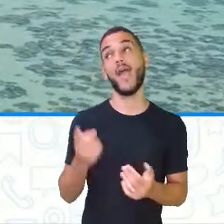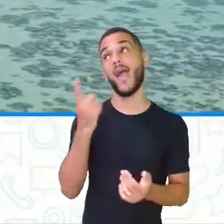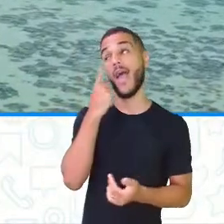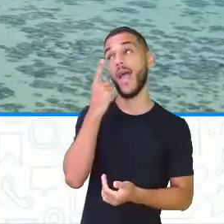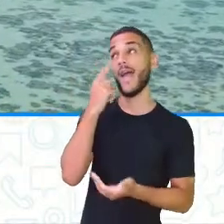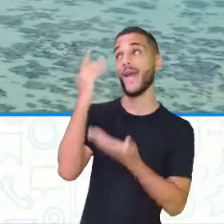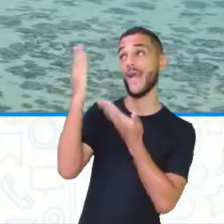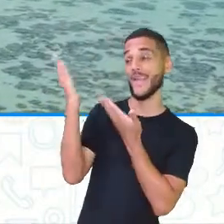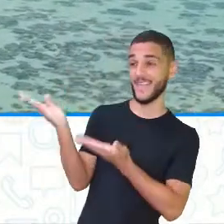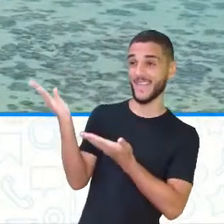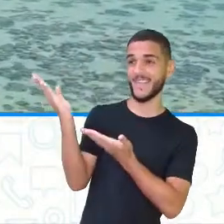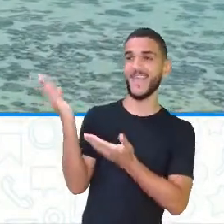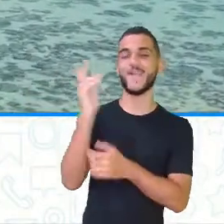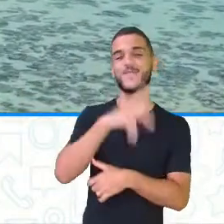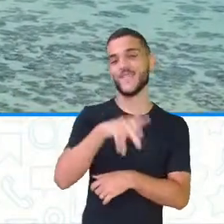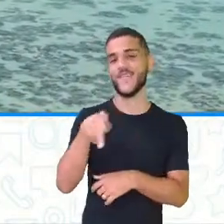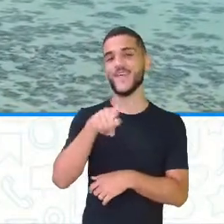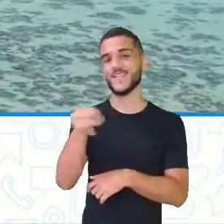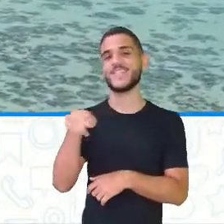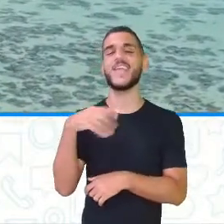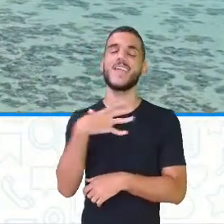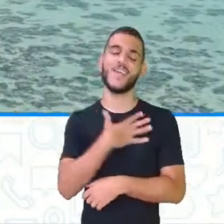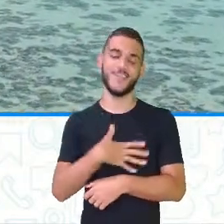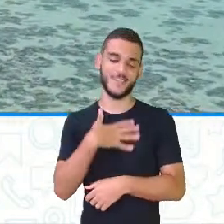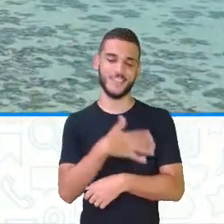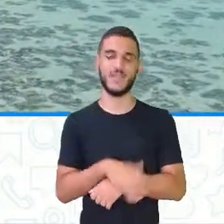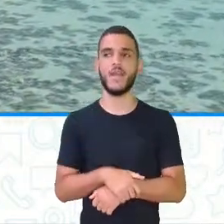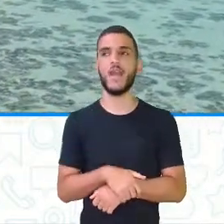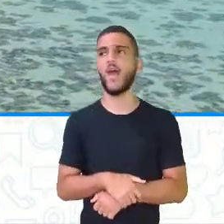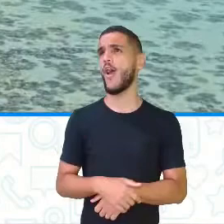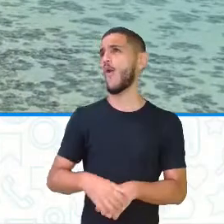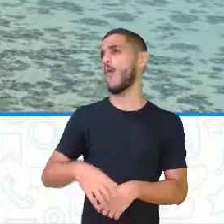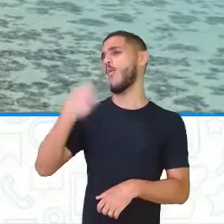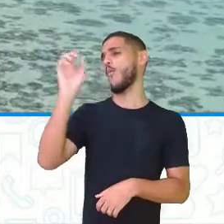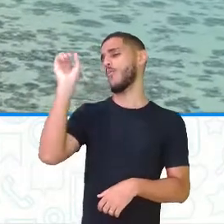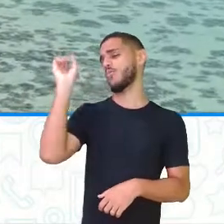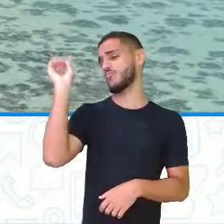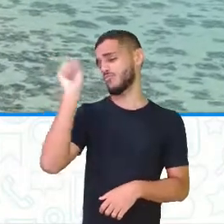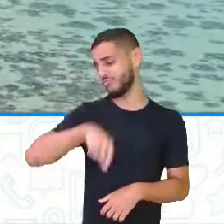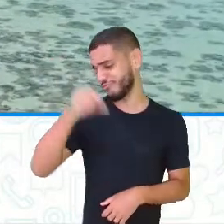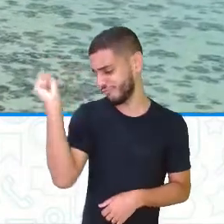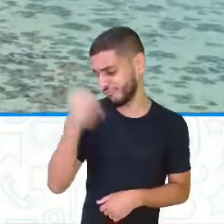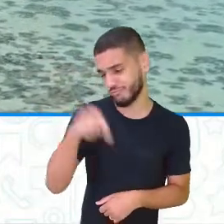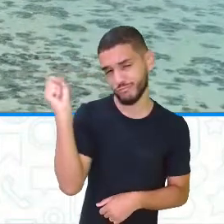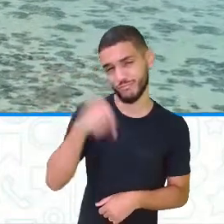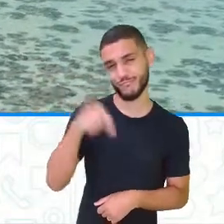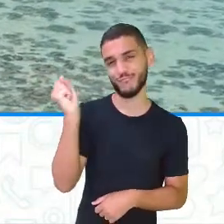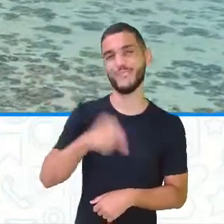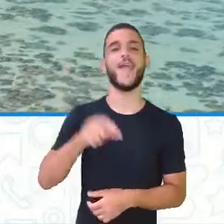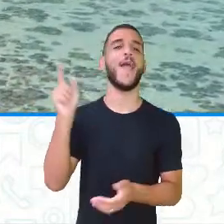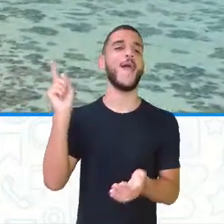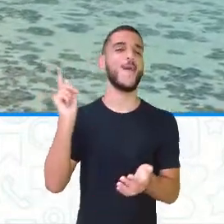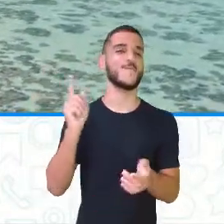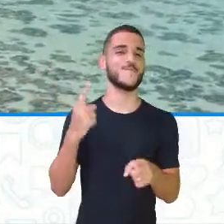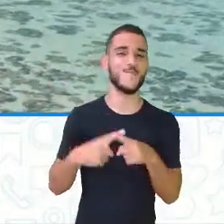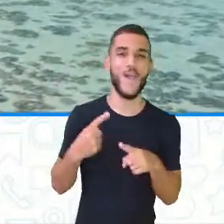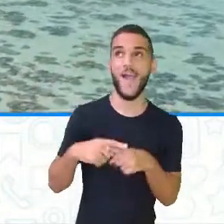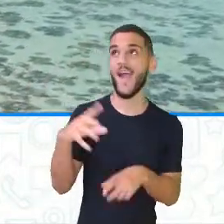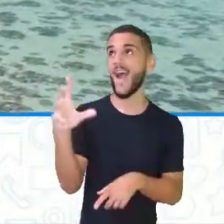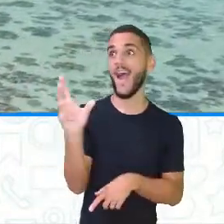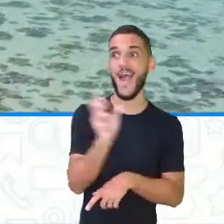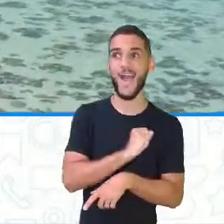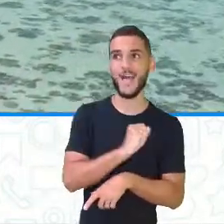iria gostar? Aí é literalmente a minha praia. Literalmente. Olha só que